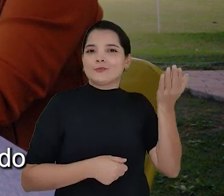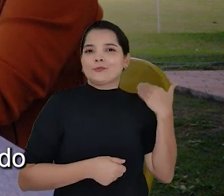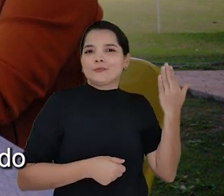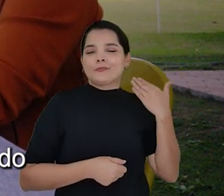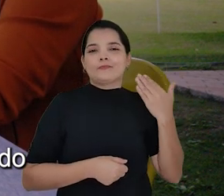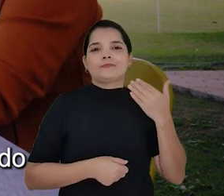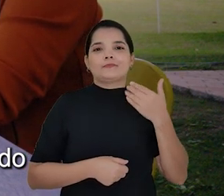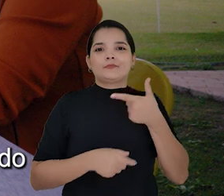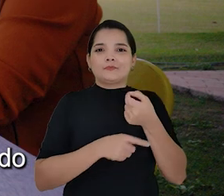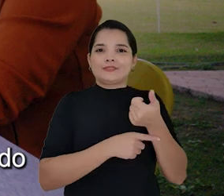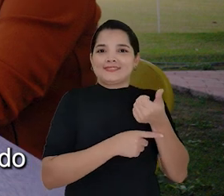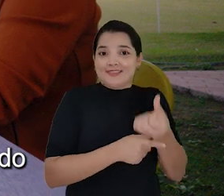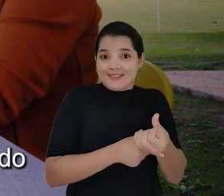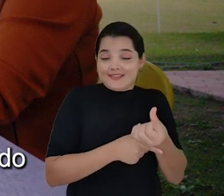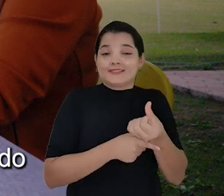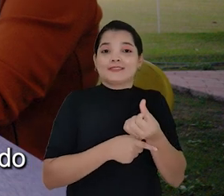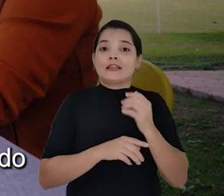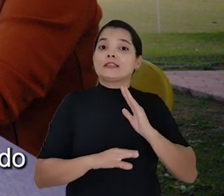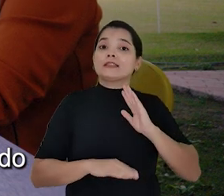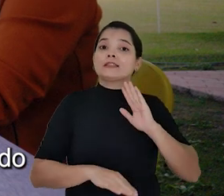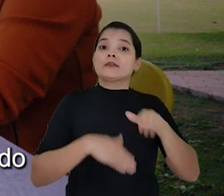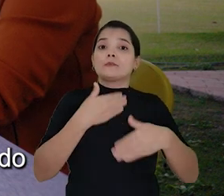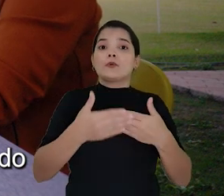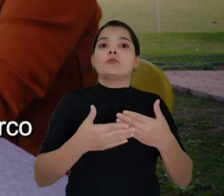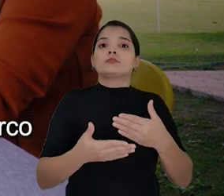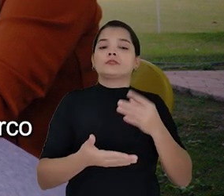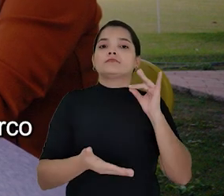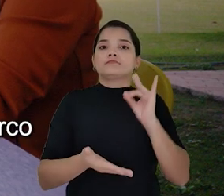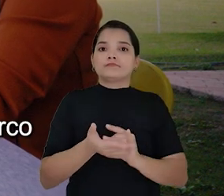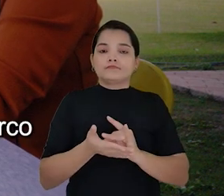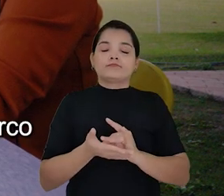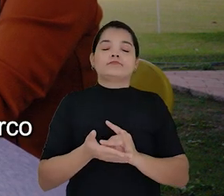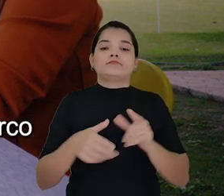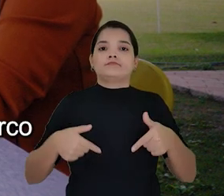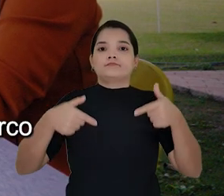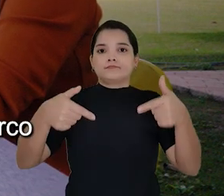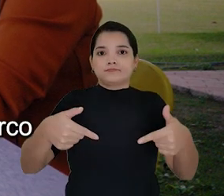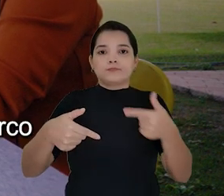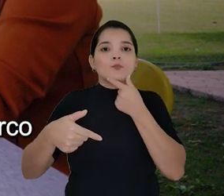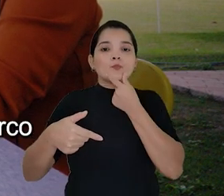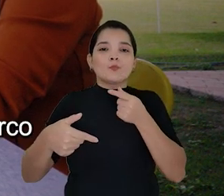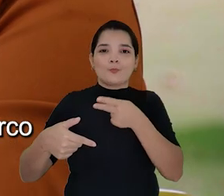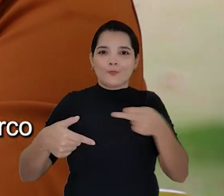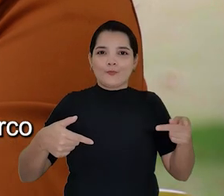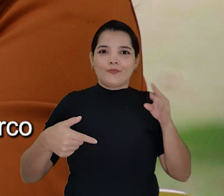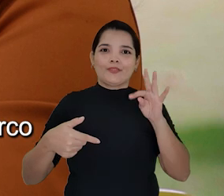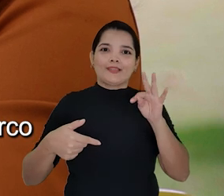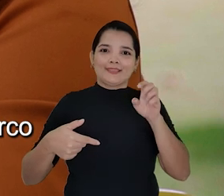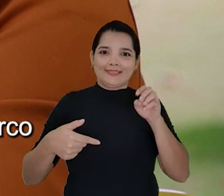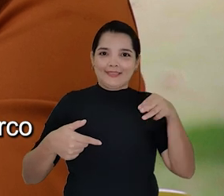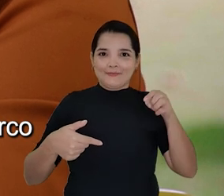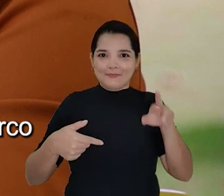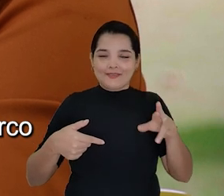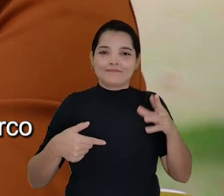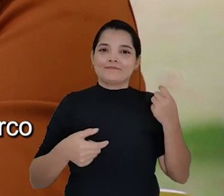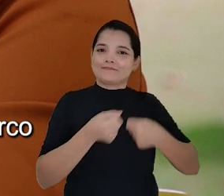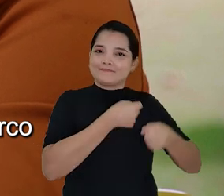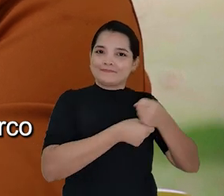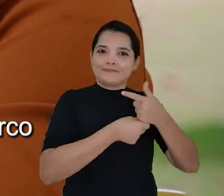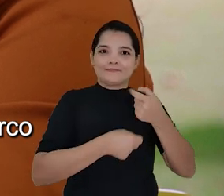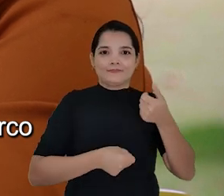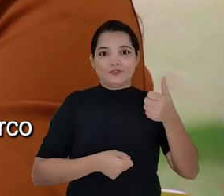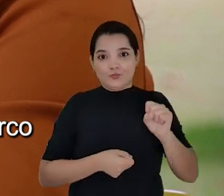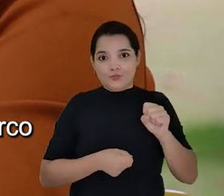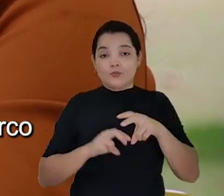2016 e depois regulamentado pelo temer em 2018 Então esse novo